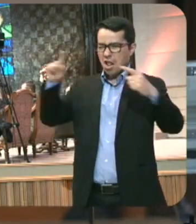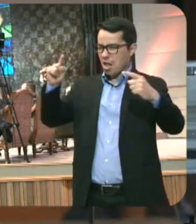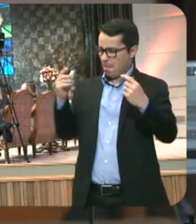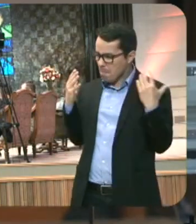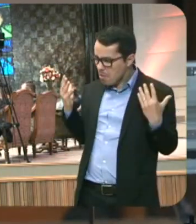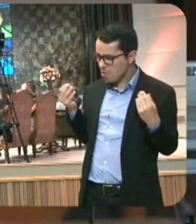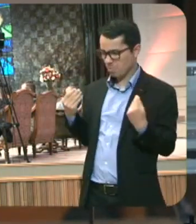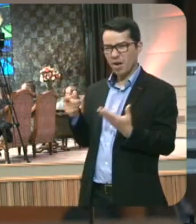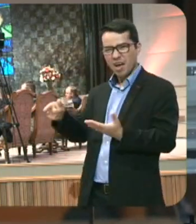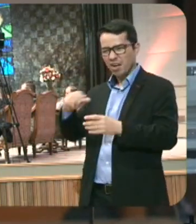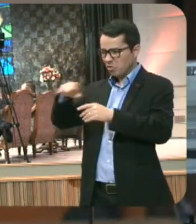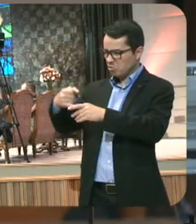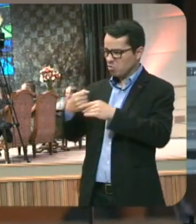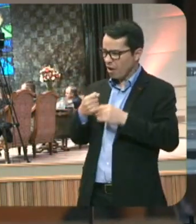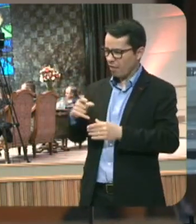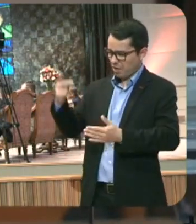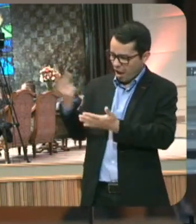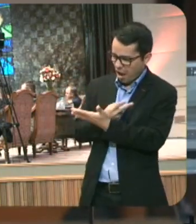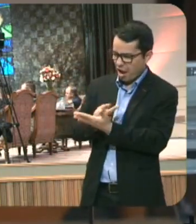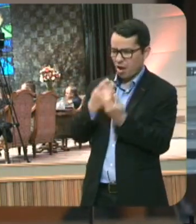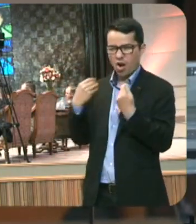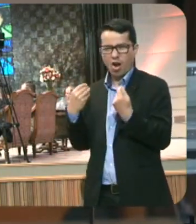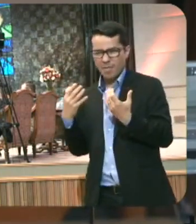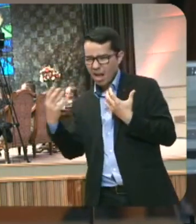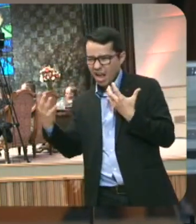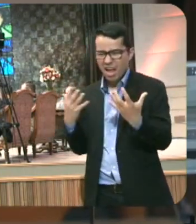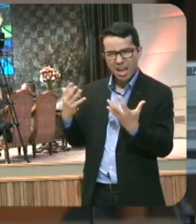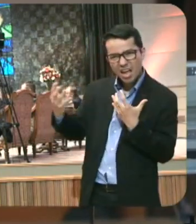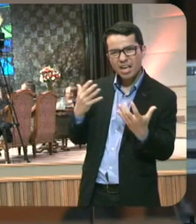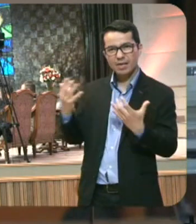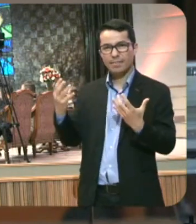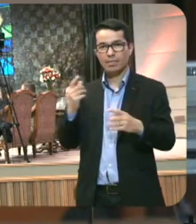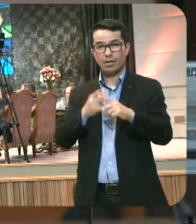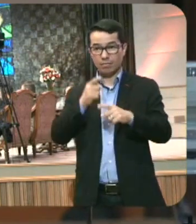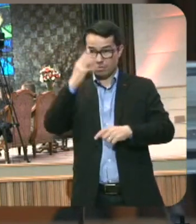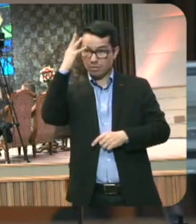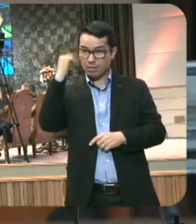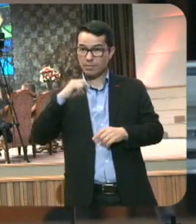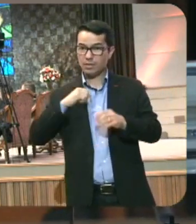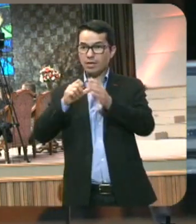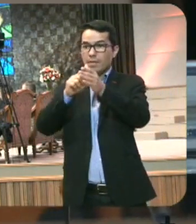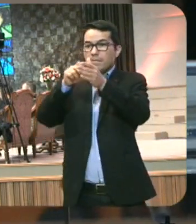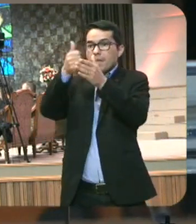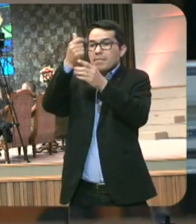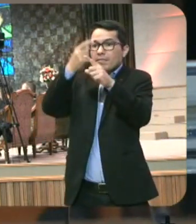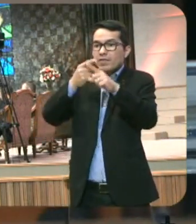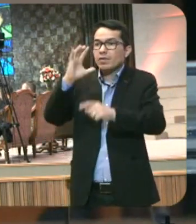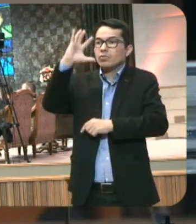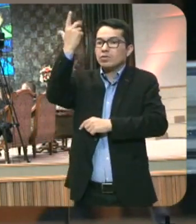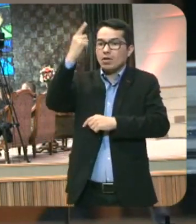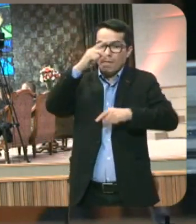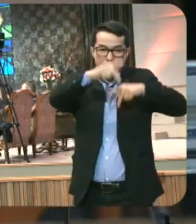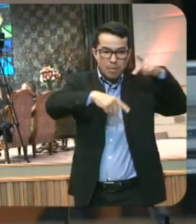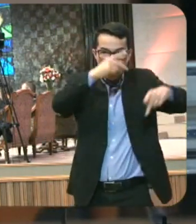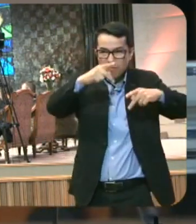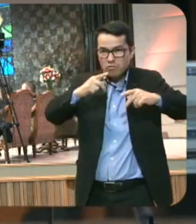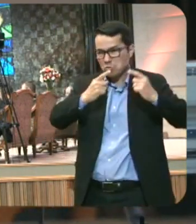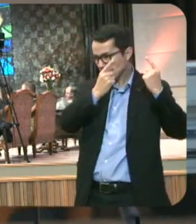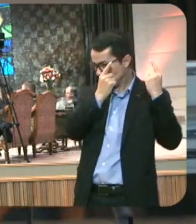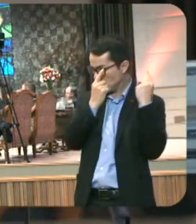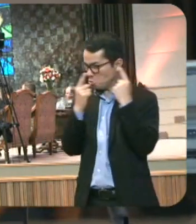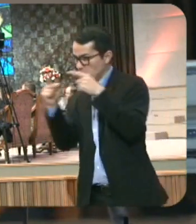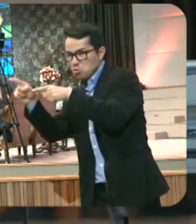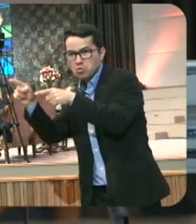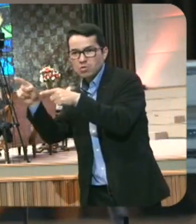com o povo. Mas a Bíblia diz, no capítulo 9 de Josué, que é a primeira vez que o povo começou a ficar irado com